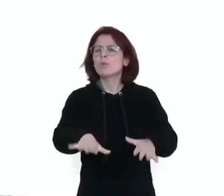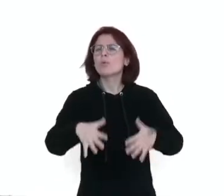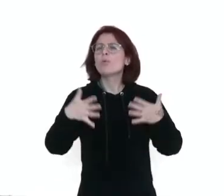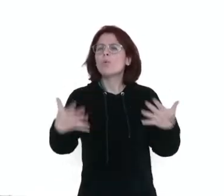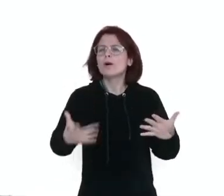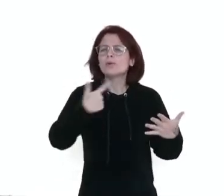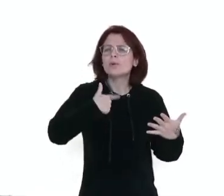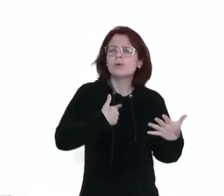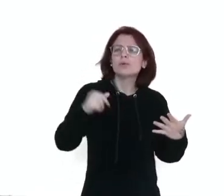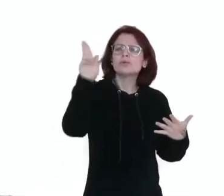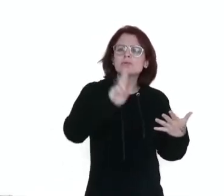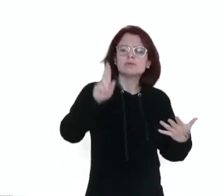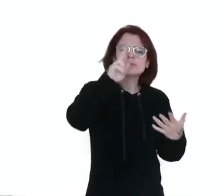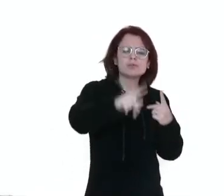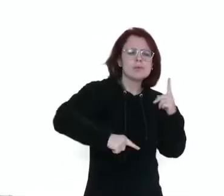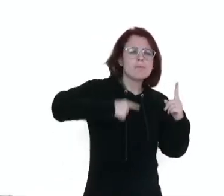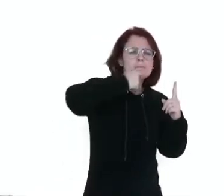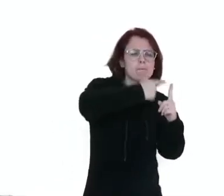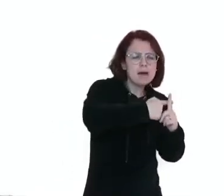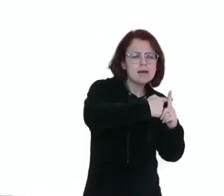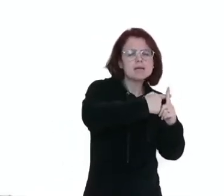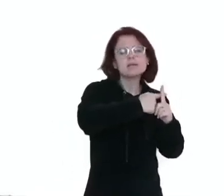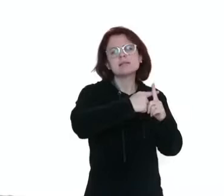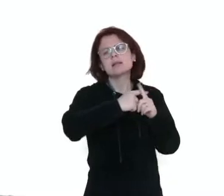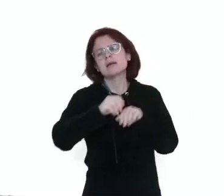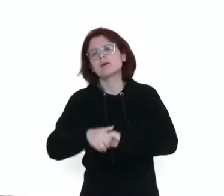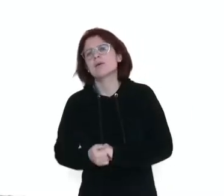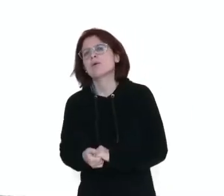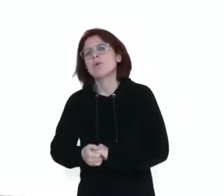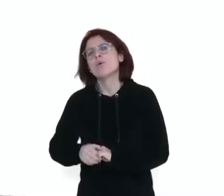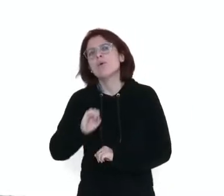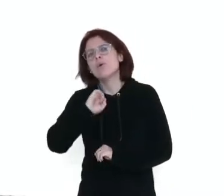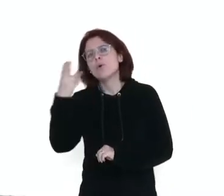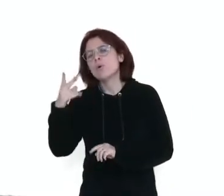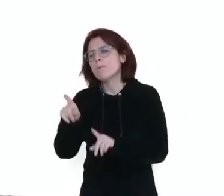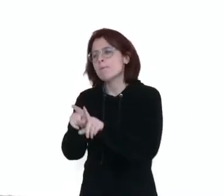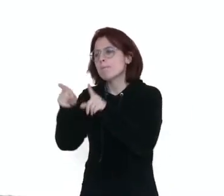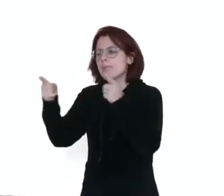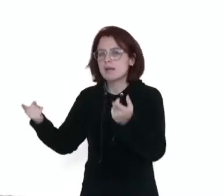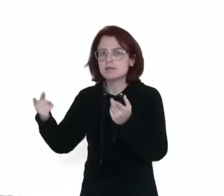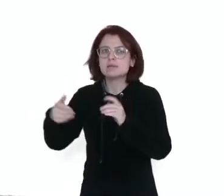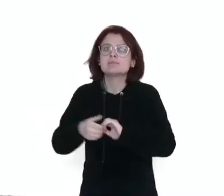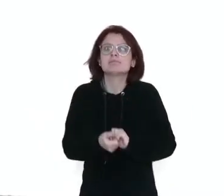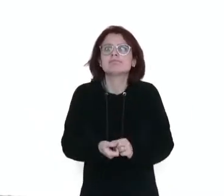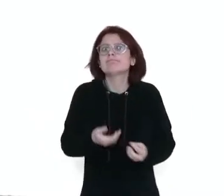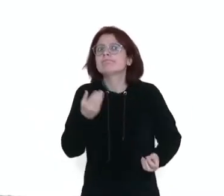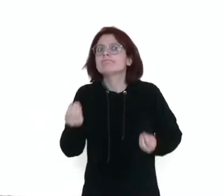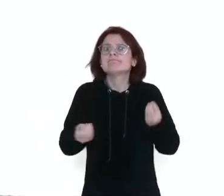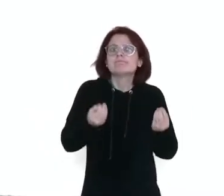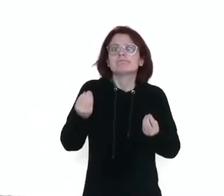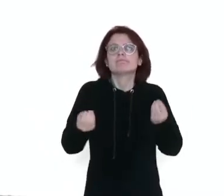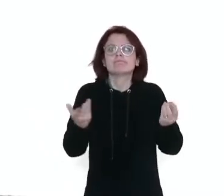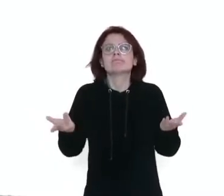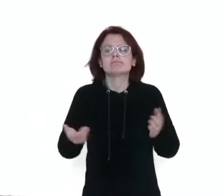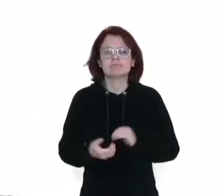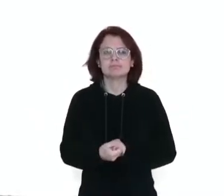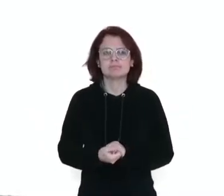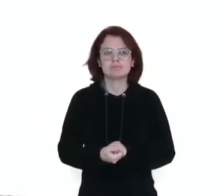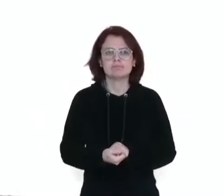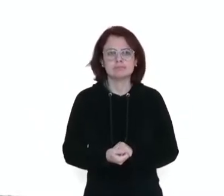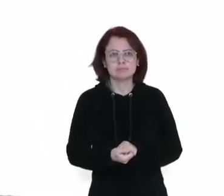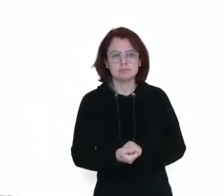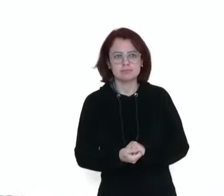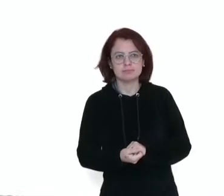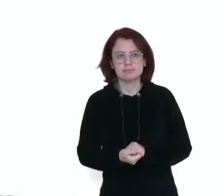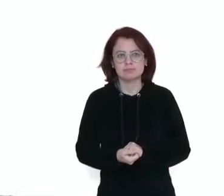com acento agudo, mais com o i no meio, ou o mas com mas sem o i, sem acento, né? Será